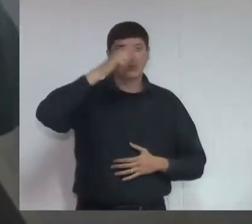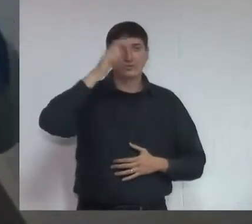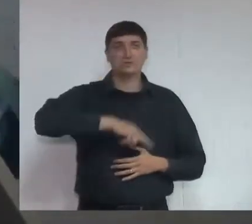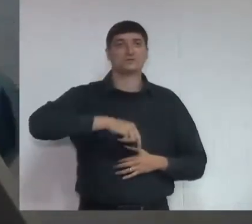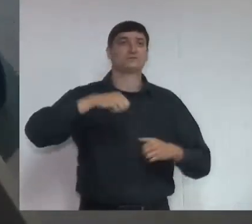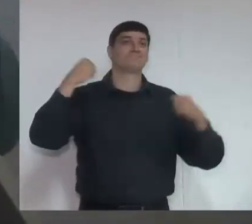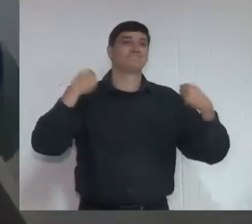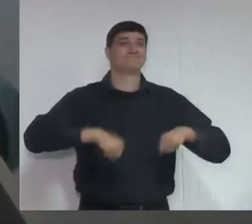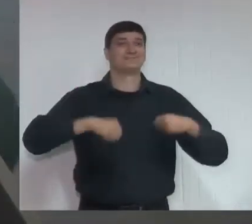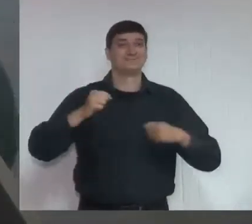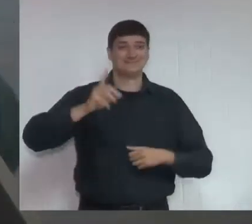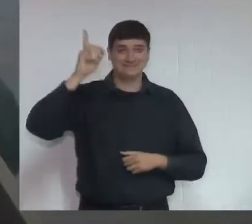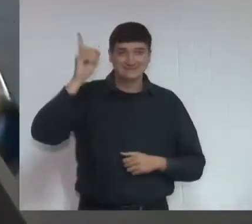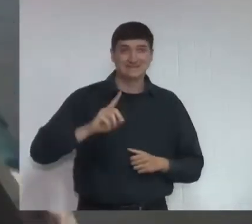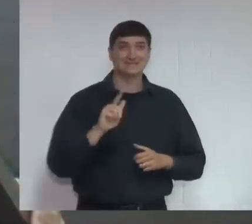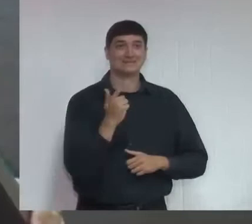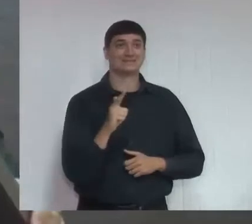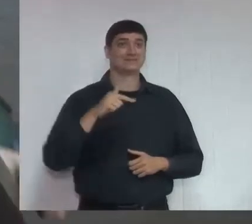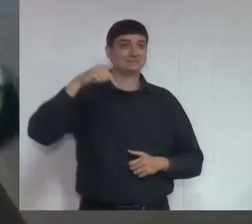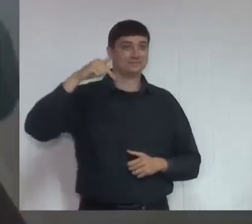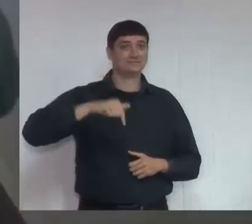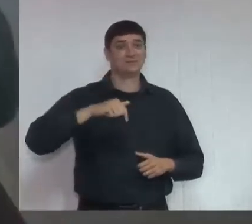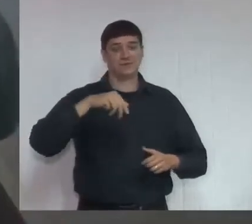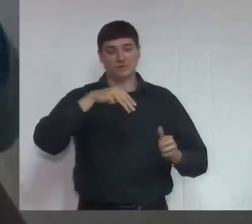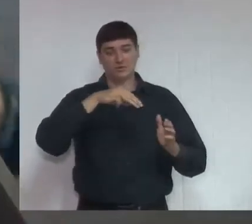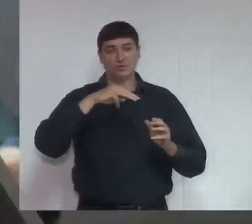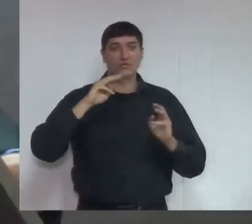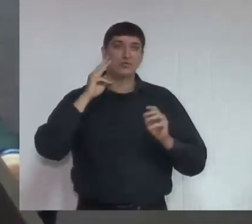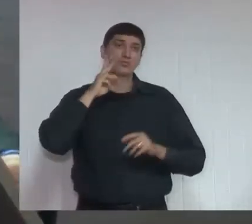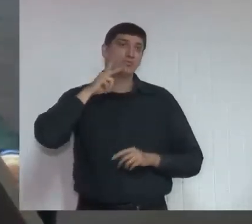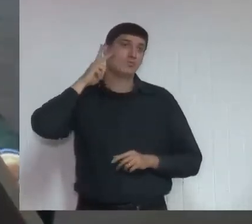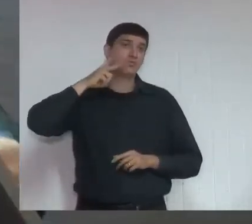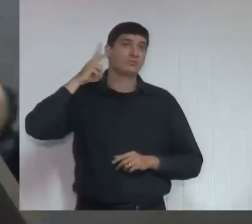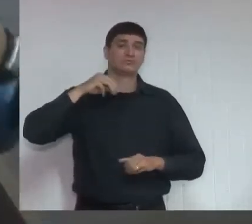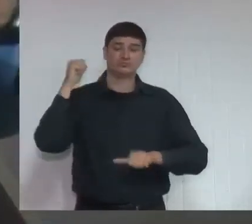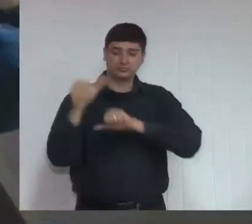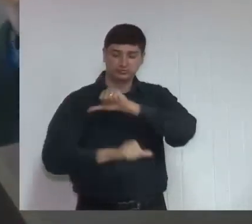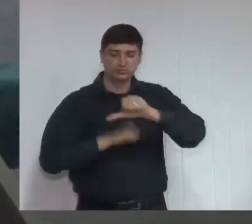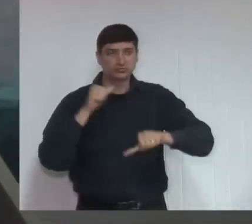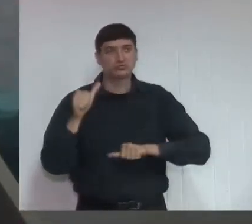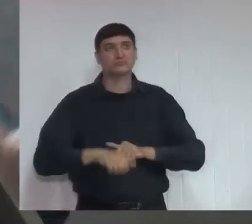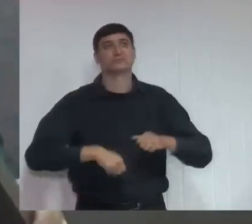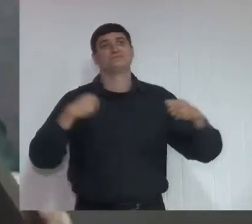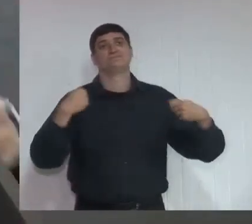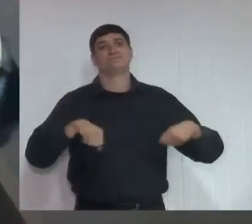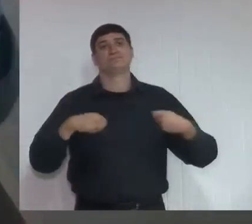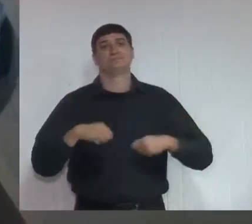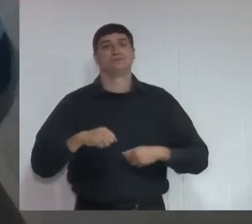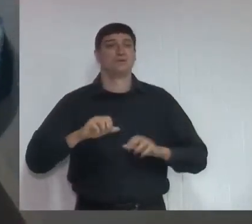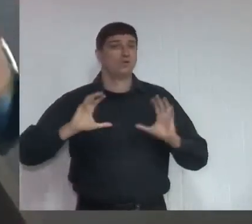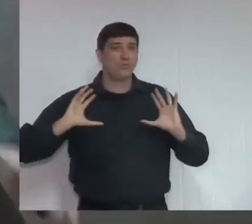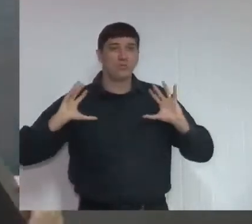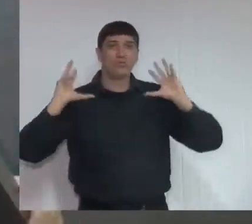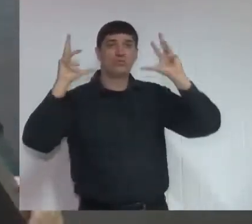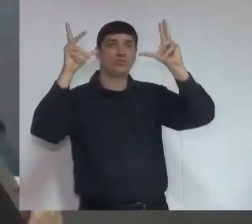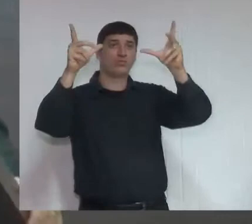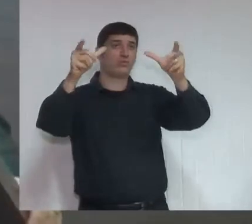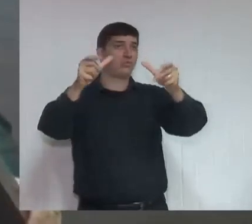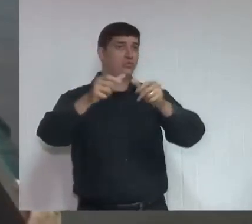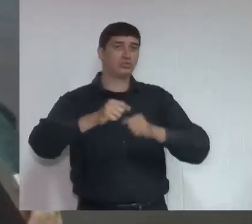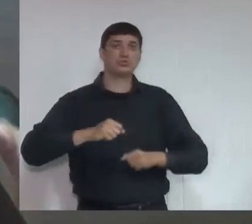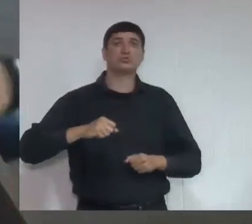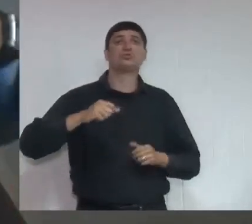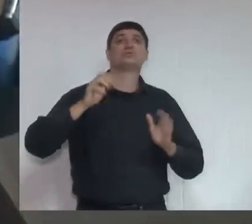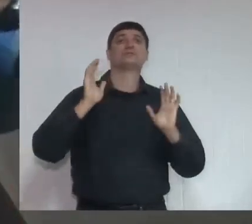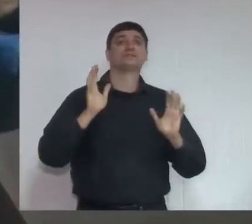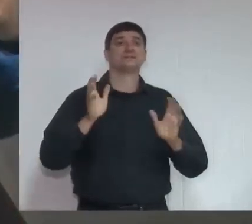a direção da gestão municipal. Se não tiver uma mudança de gestão, já diz os grandes pensadores, um deles, que é